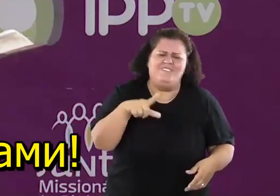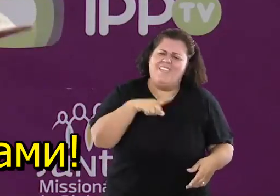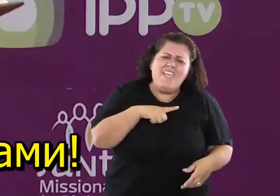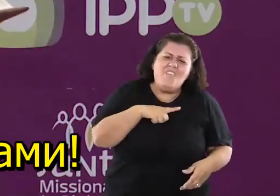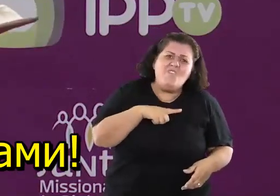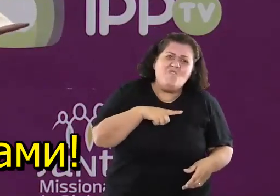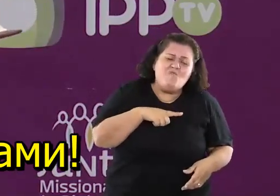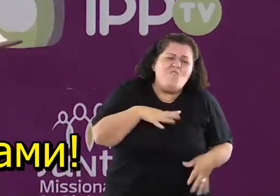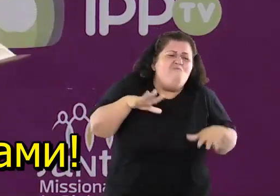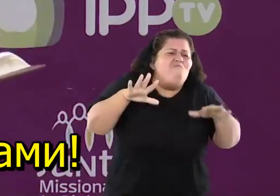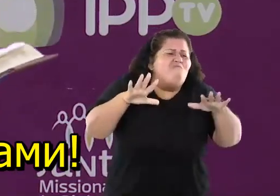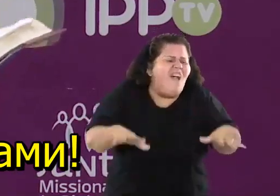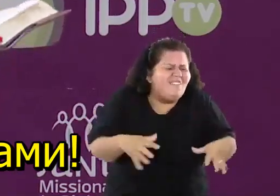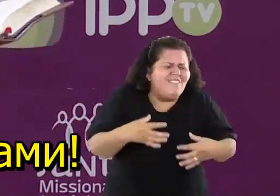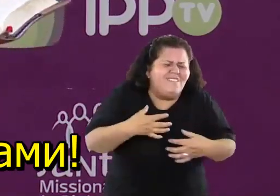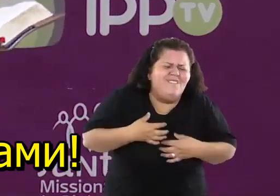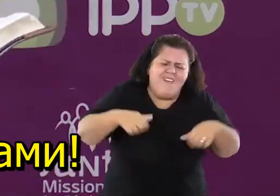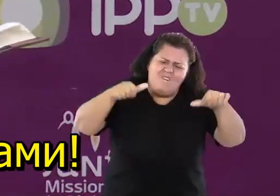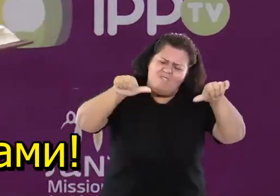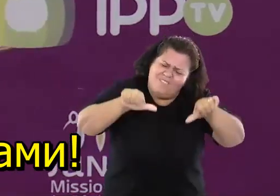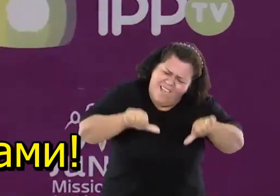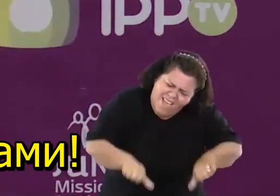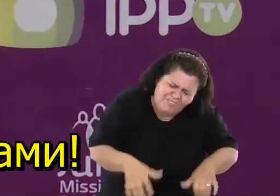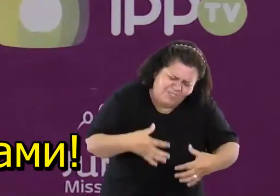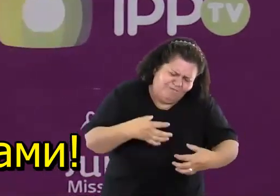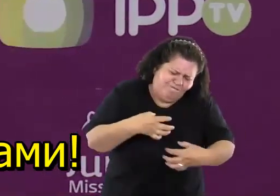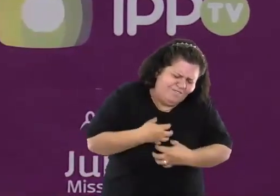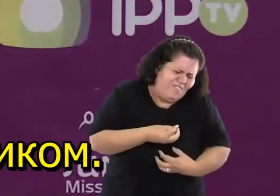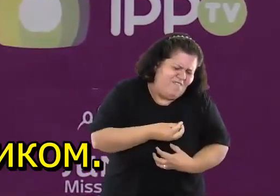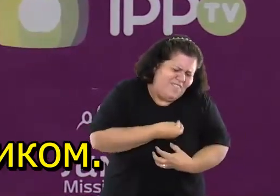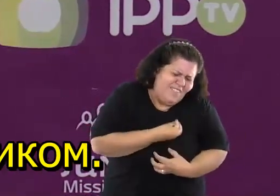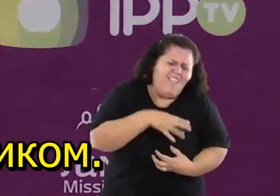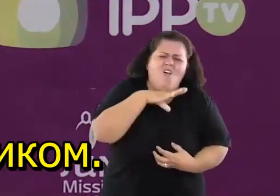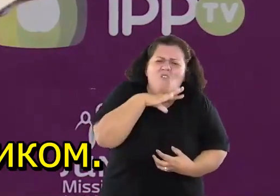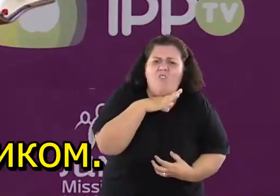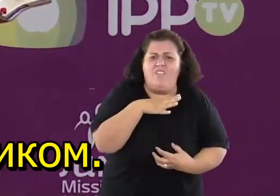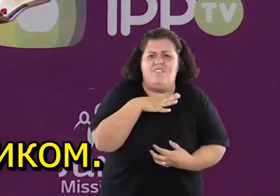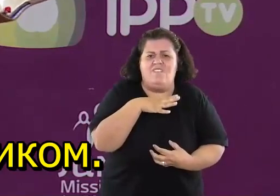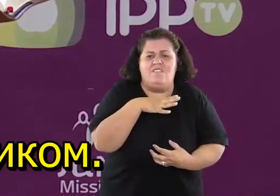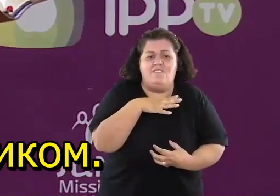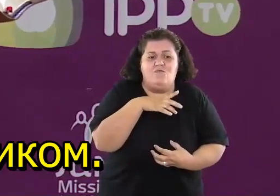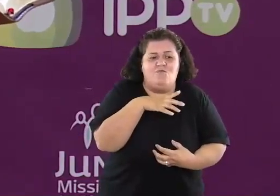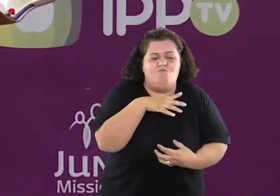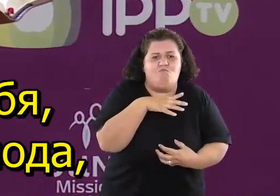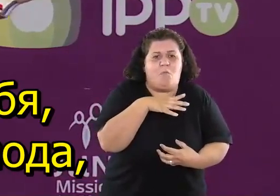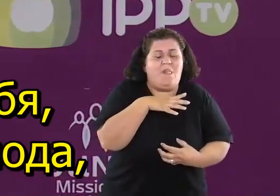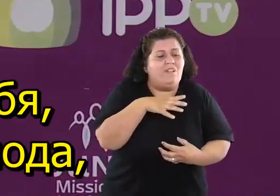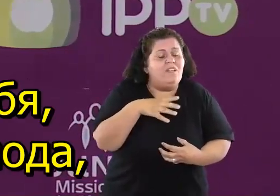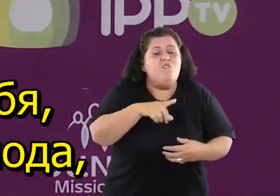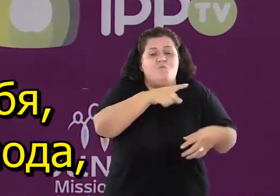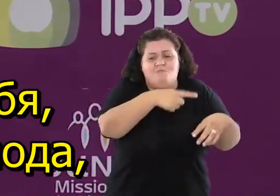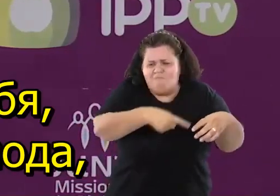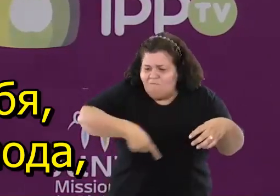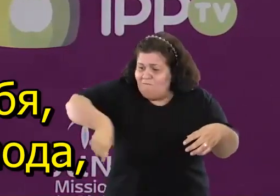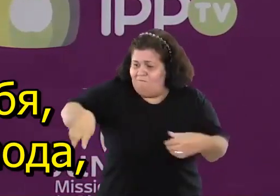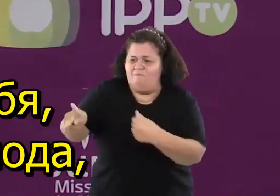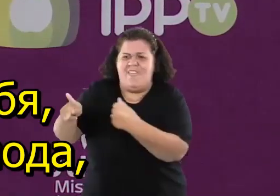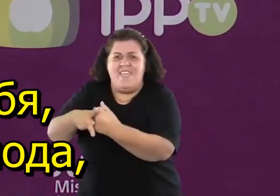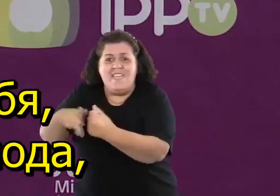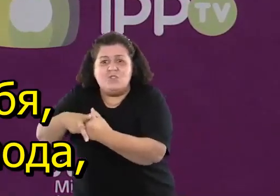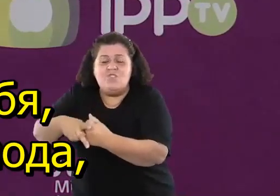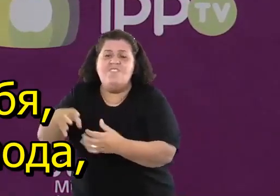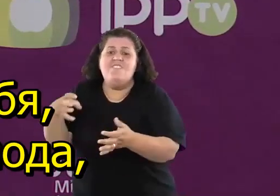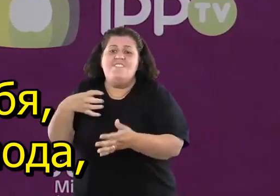de estarem completamente arruinados pelas circunstâncias da vida. Pedro não se sente discípulo. Pedro negou a si